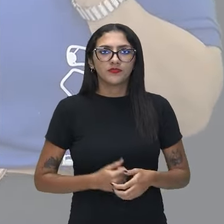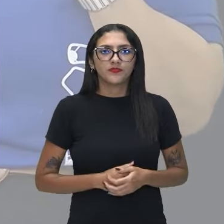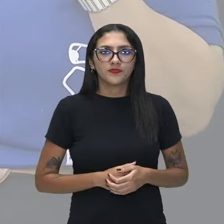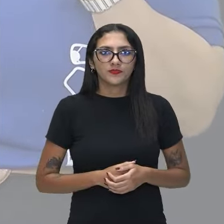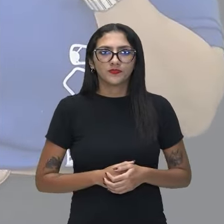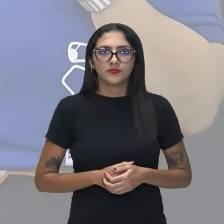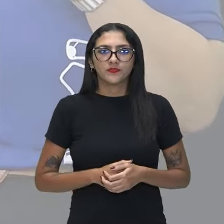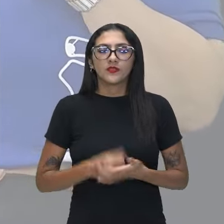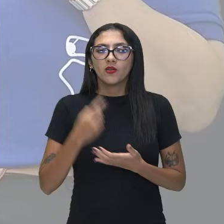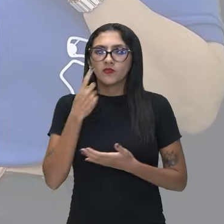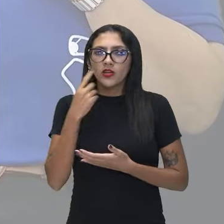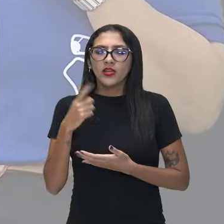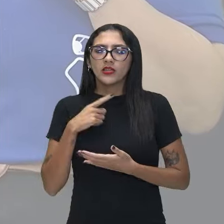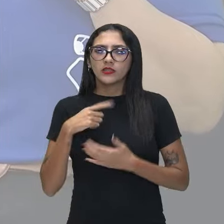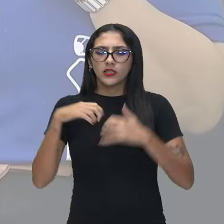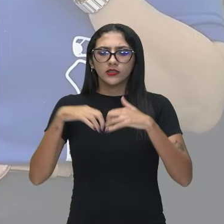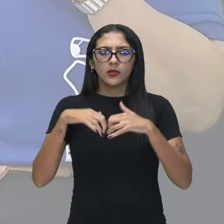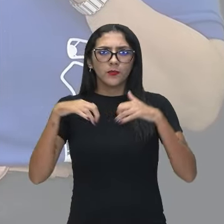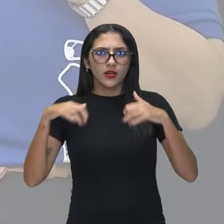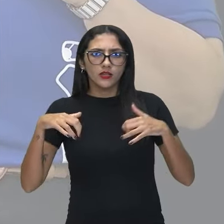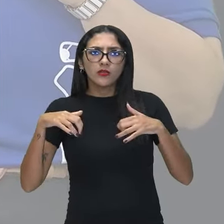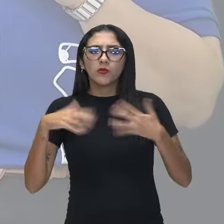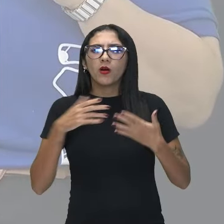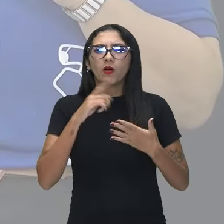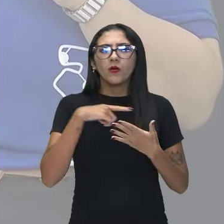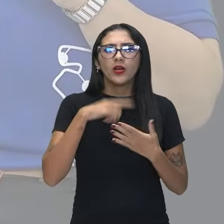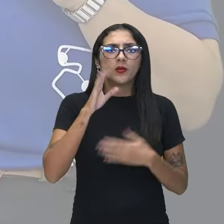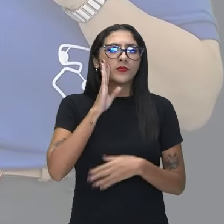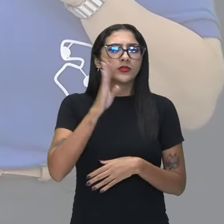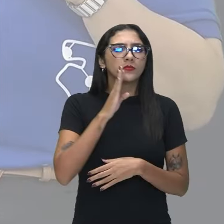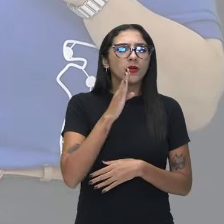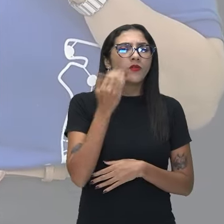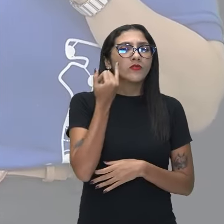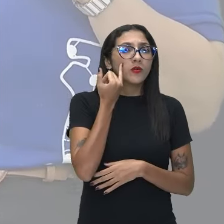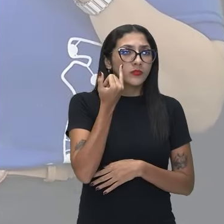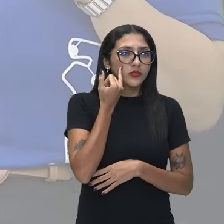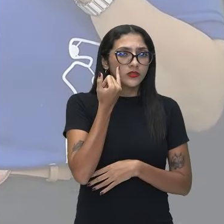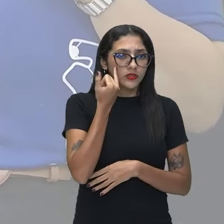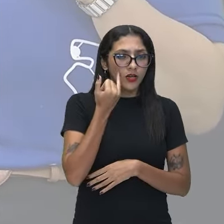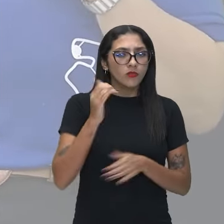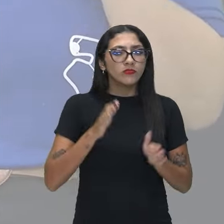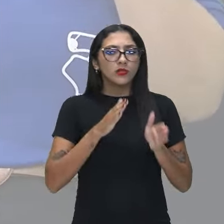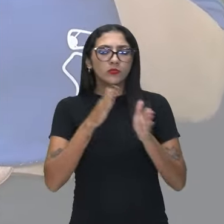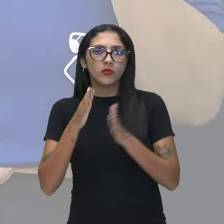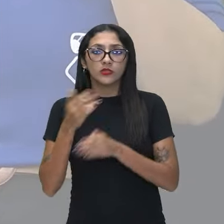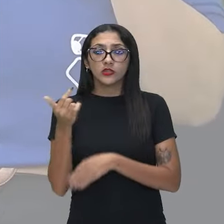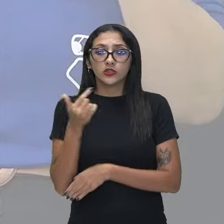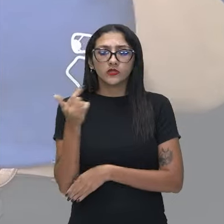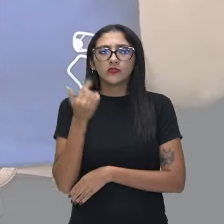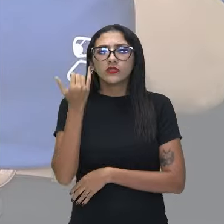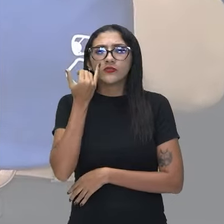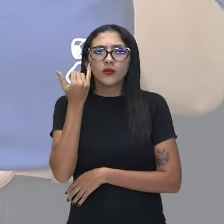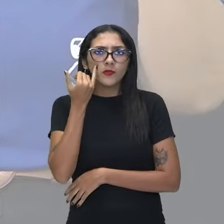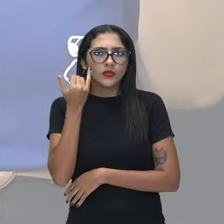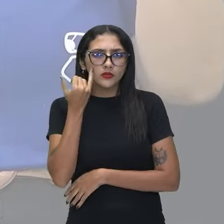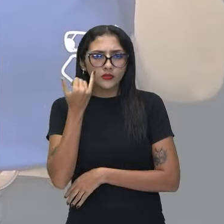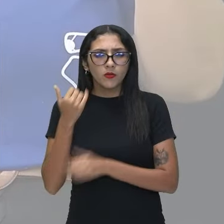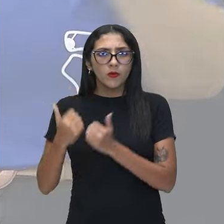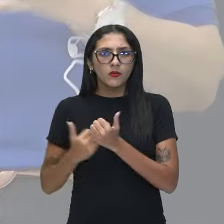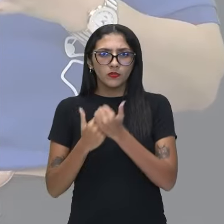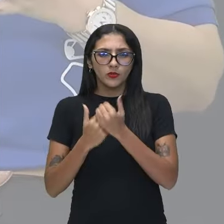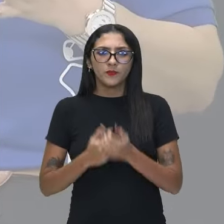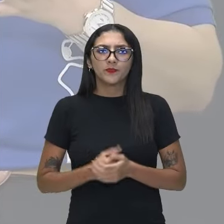questão da separação do que é a ideia principal e do que é a ideia secundária e como que essas informações